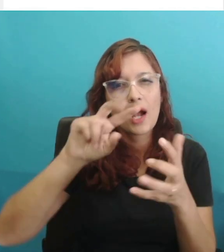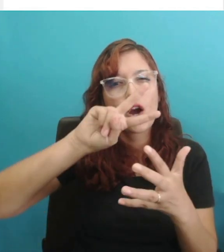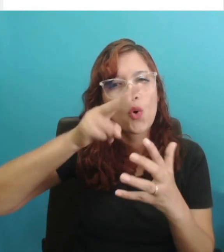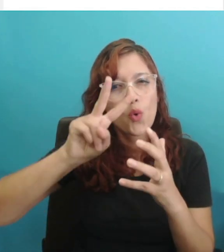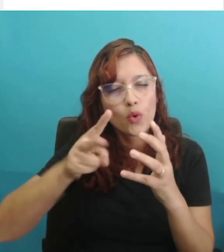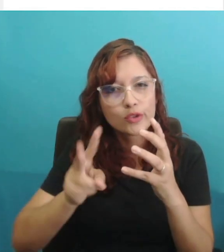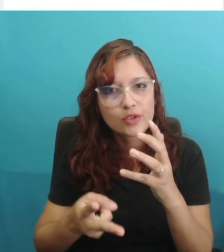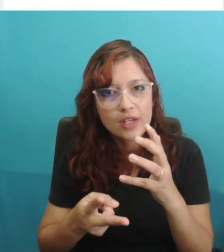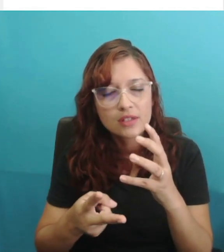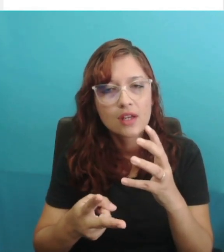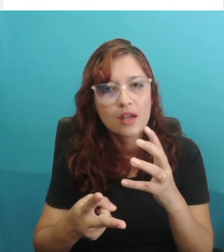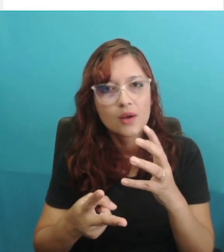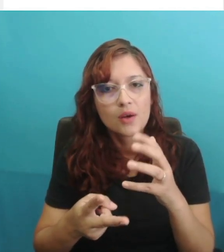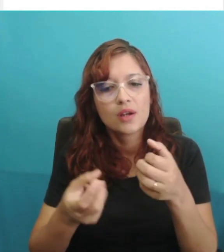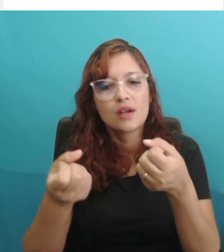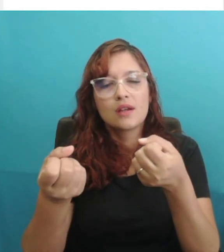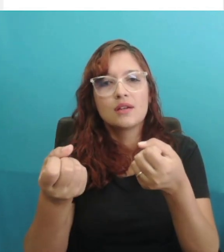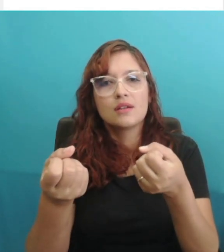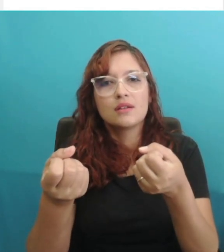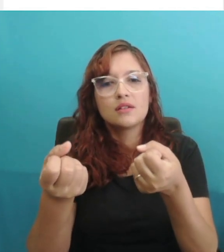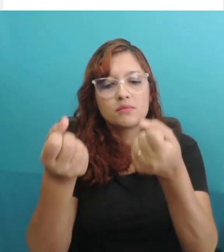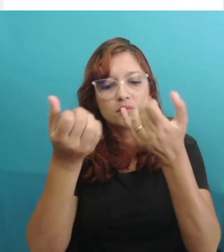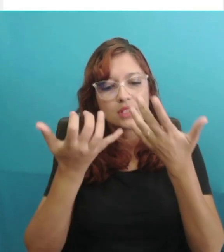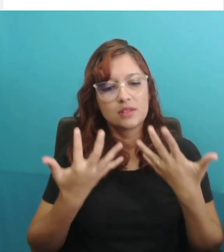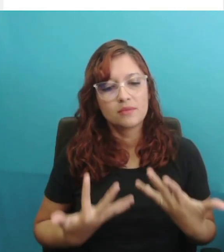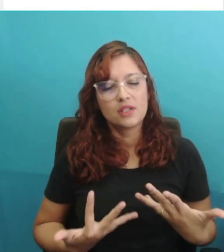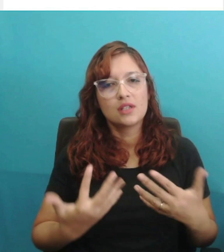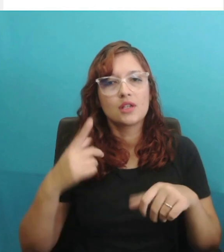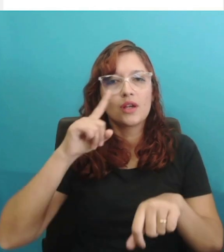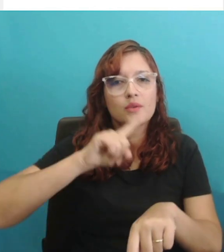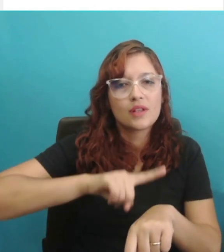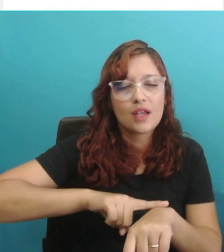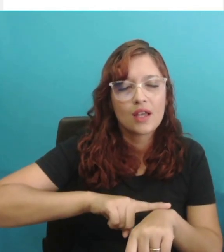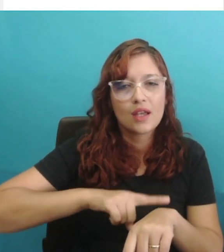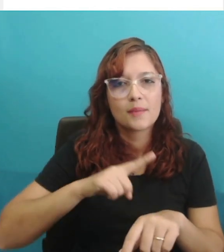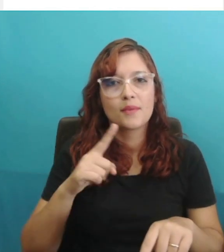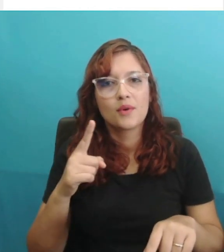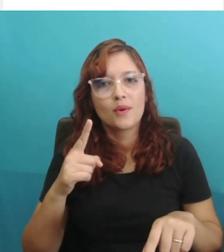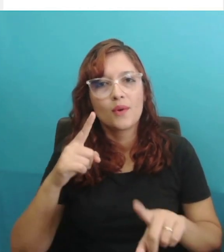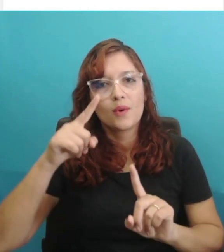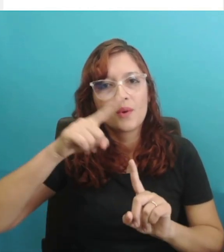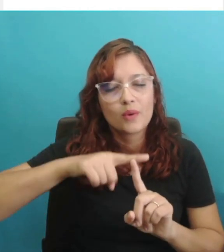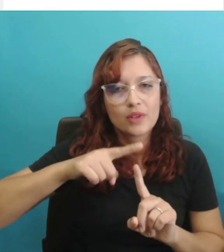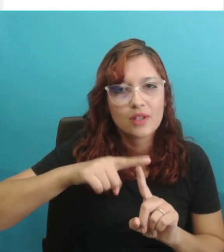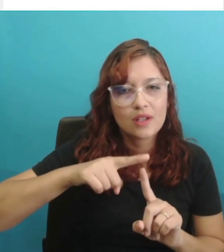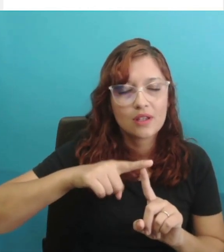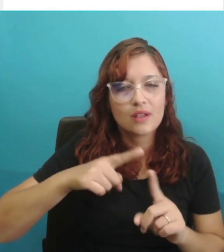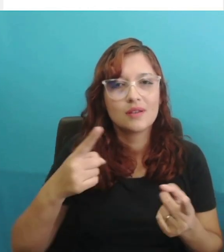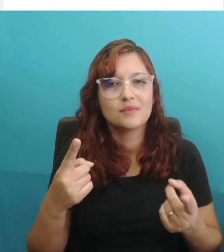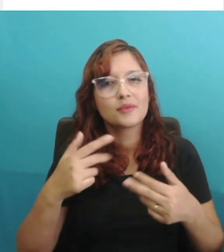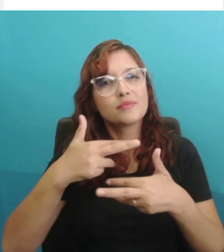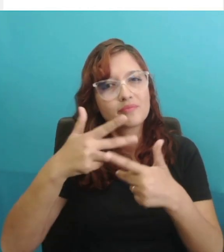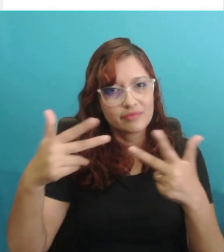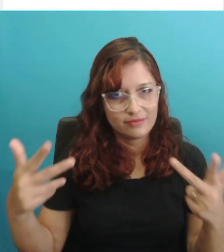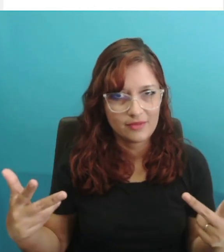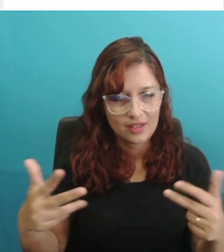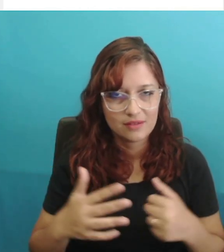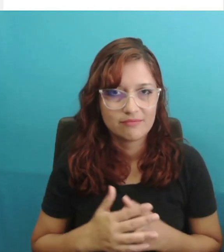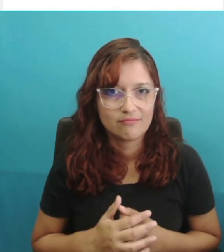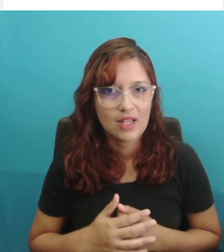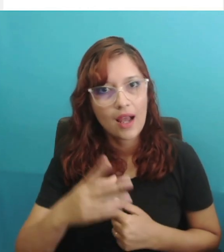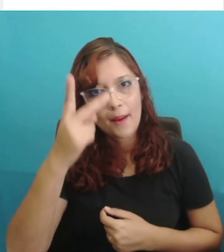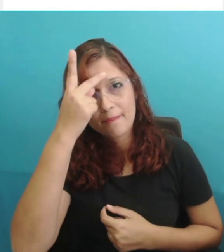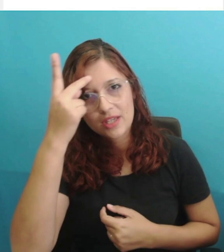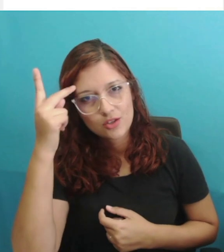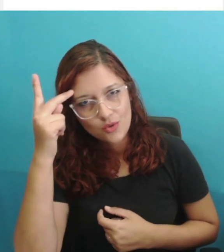tempo. Através da conjugação verbal, eu consigo identificar qual é o tempo, qual